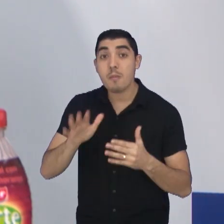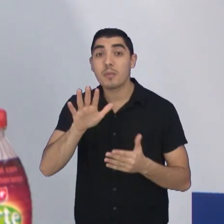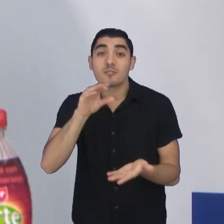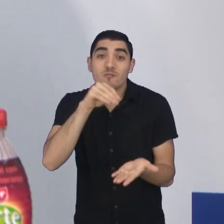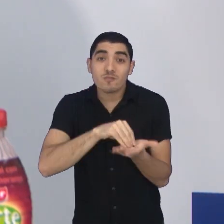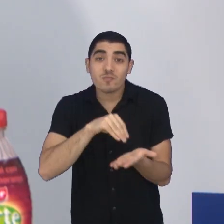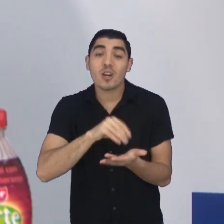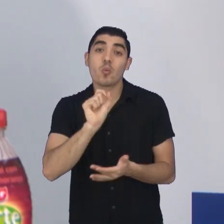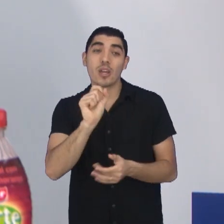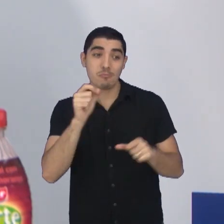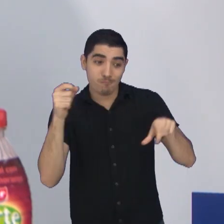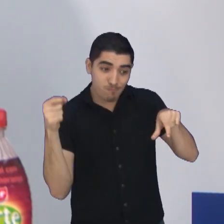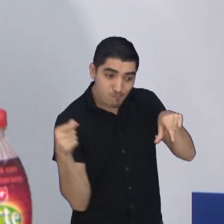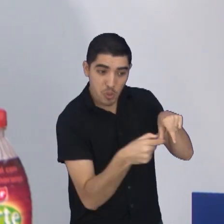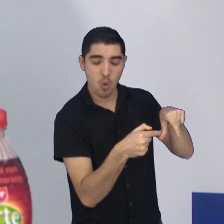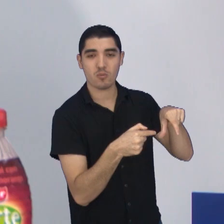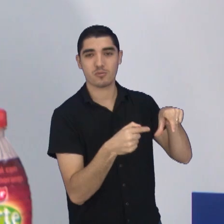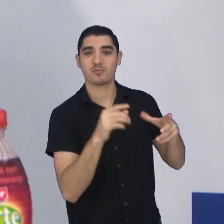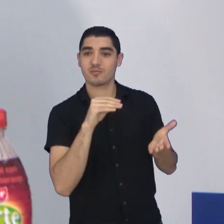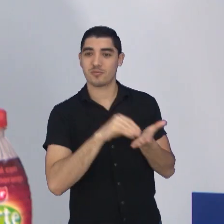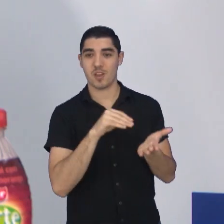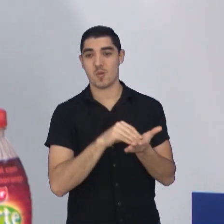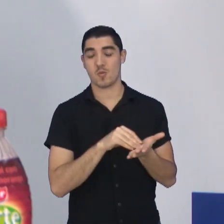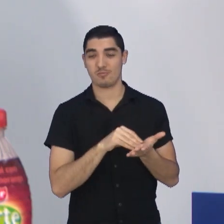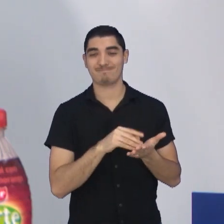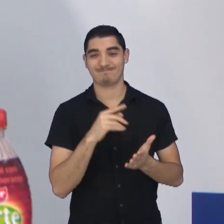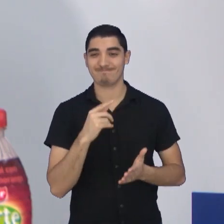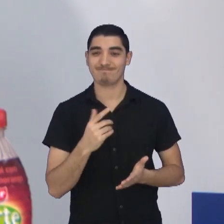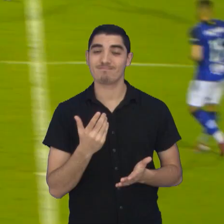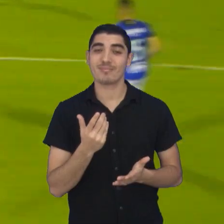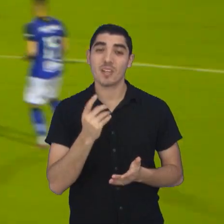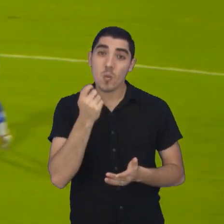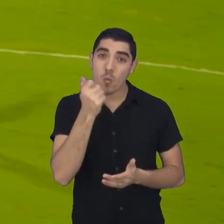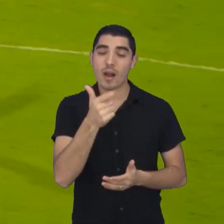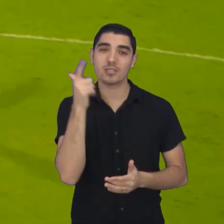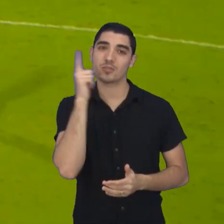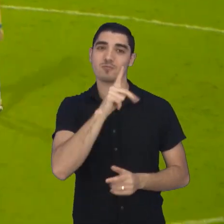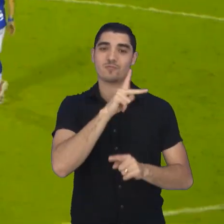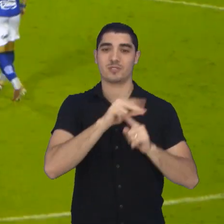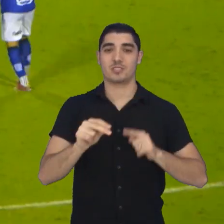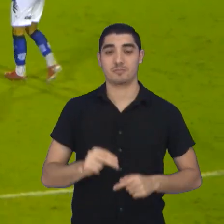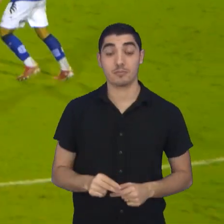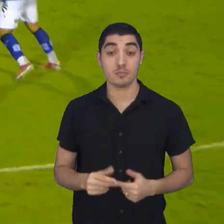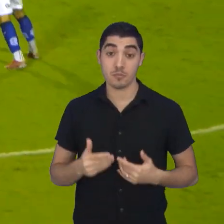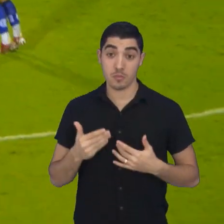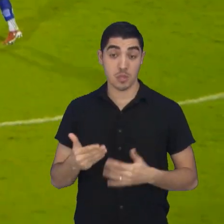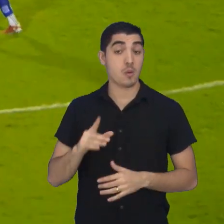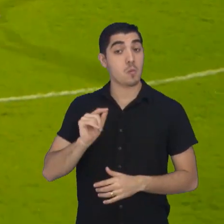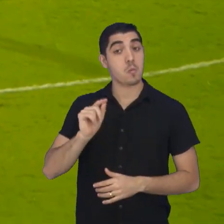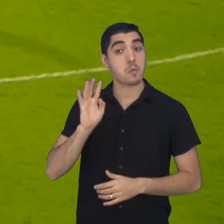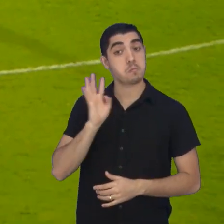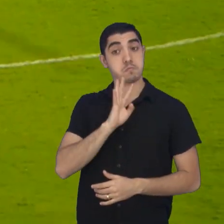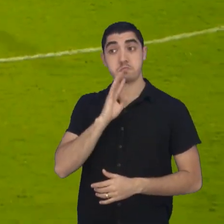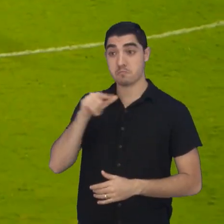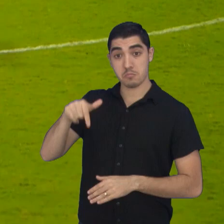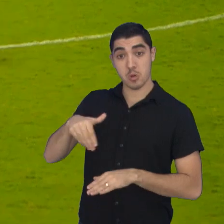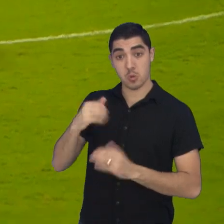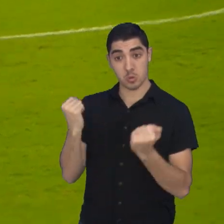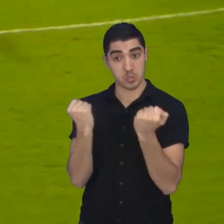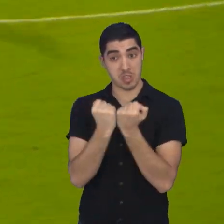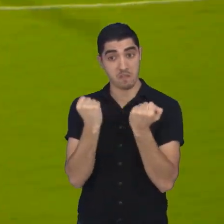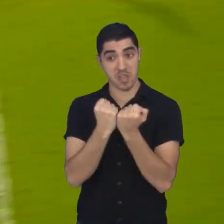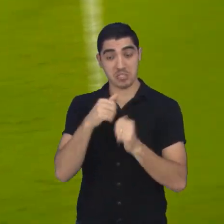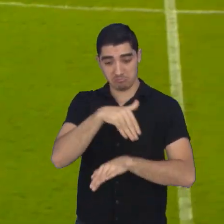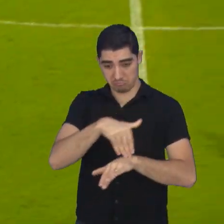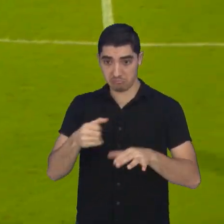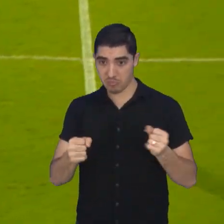né, de finalização, que a gente errou, poderia ter saído com a vitória. O lado positivo da estreia, a zaga, com o estreante